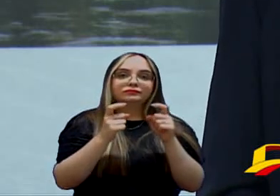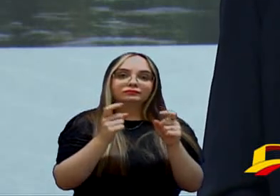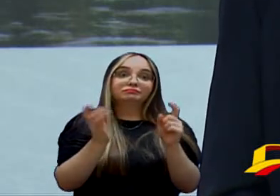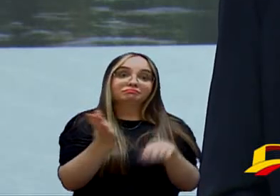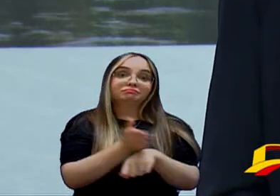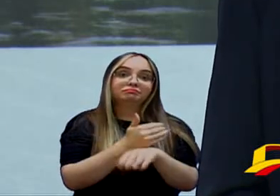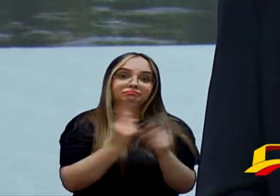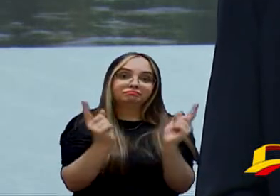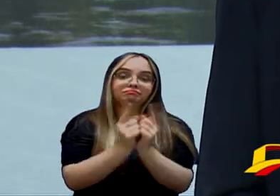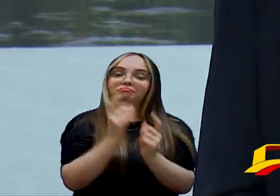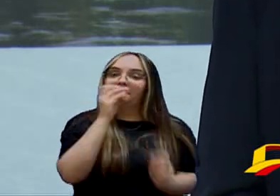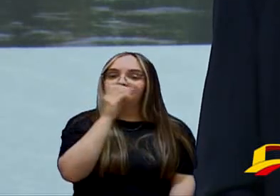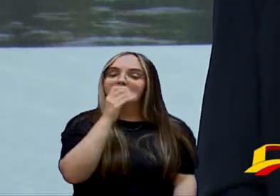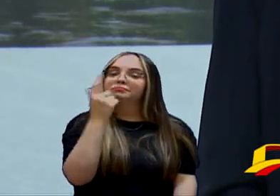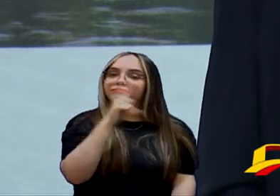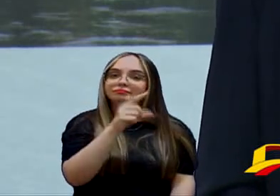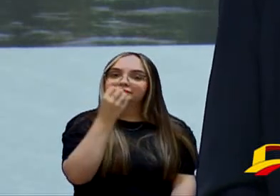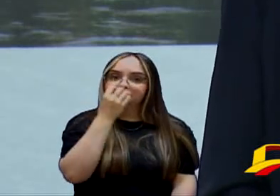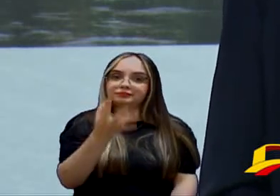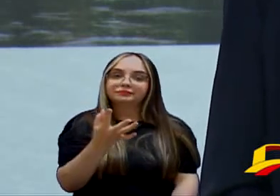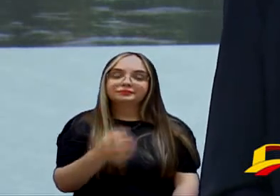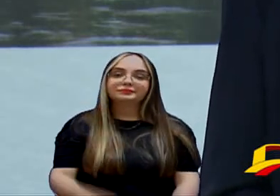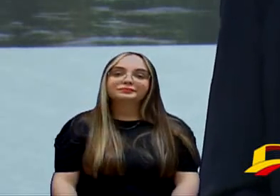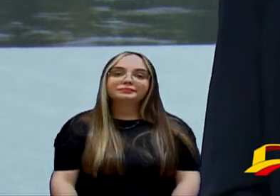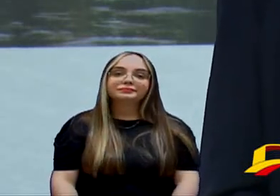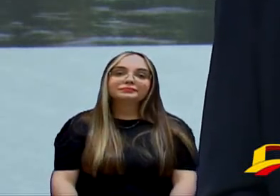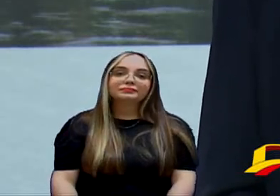abreviada foi bem rápida mas